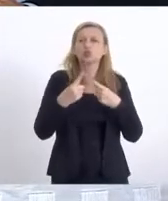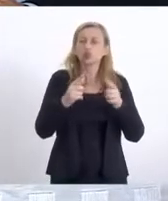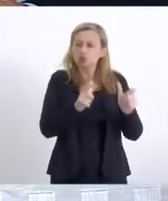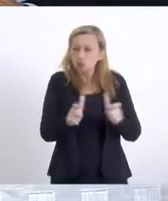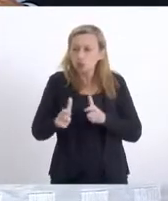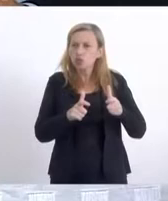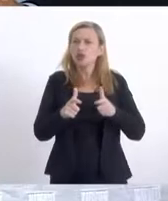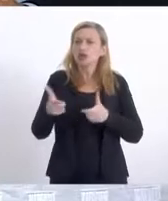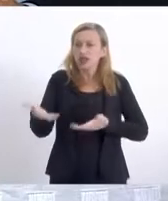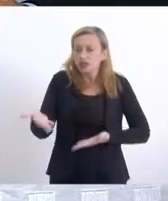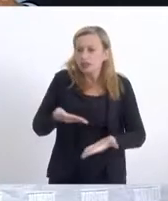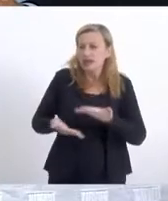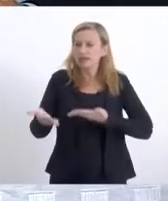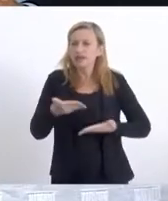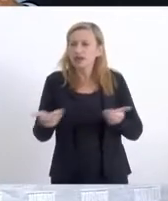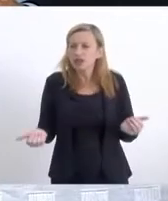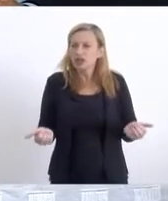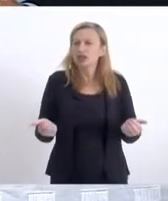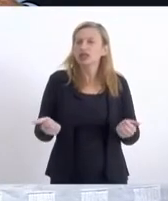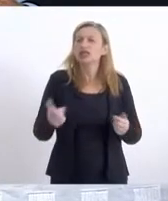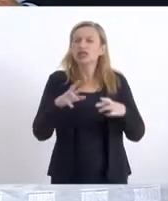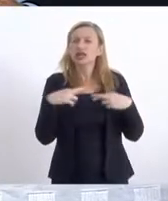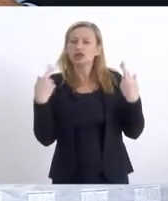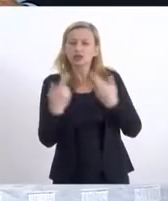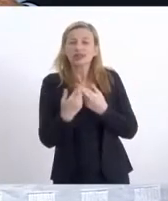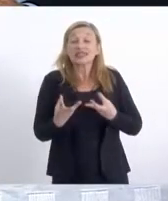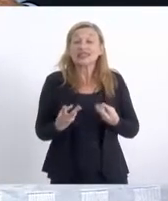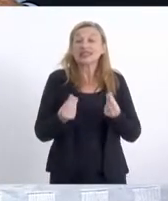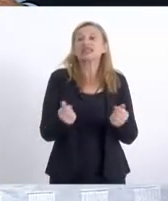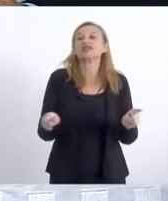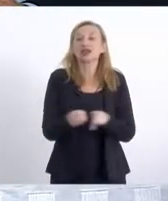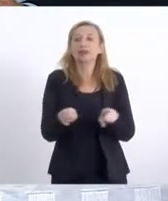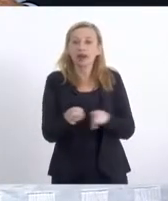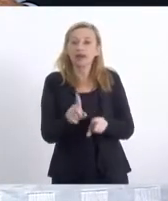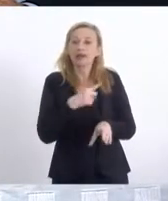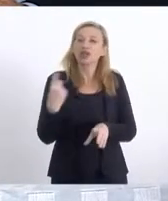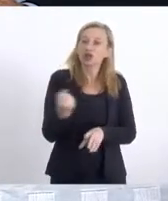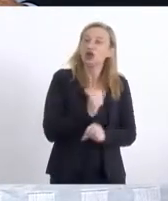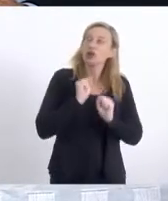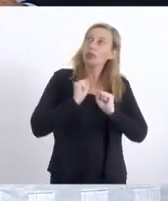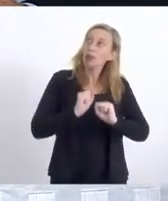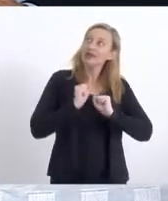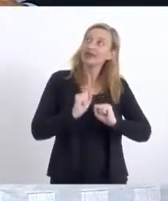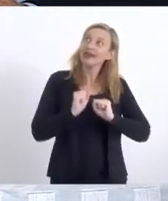gente tem participado ele das reuniões e está muito sensível também para que a gente possa